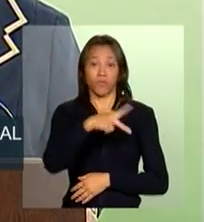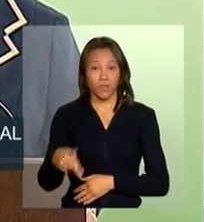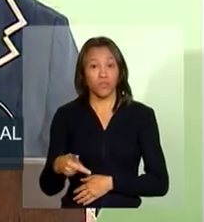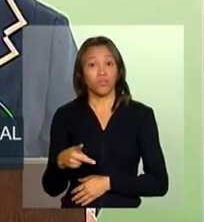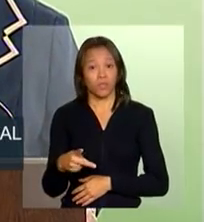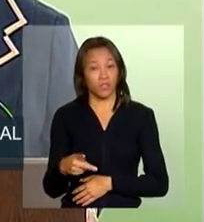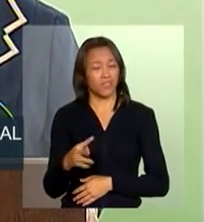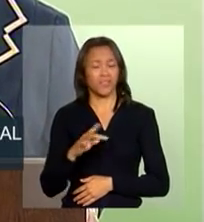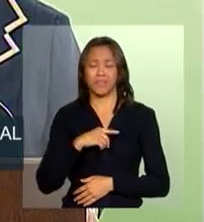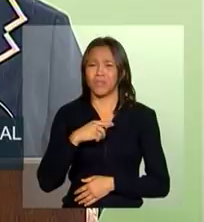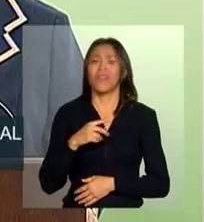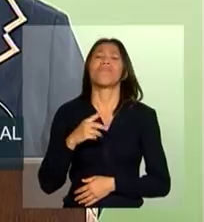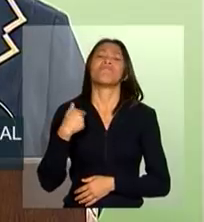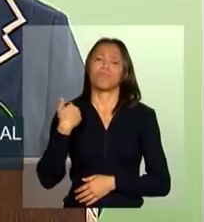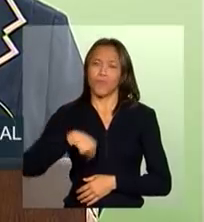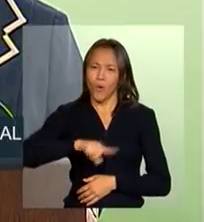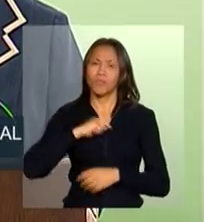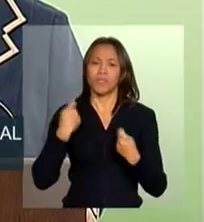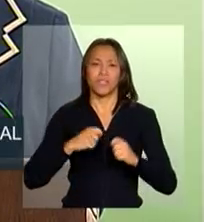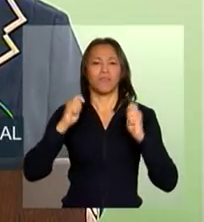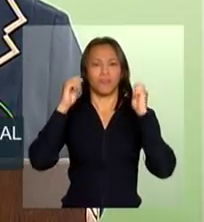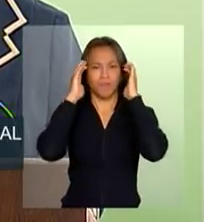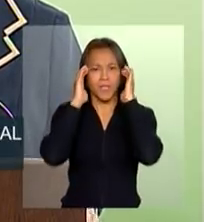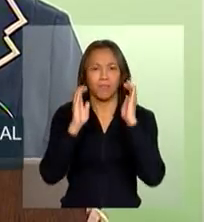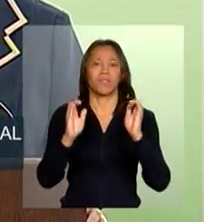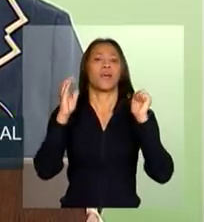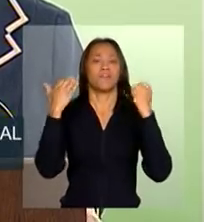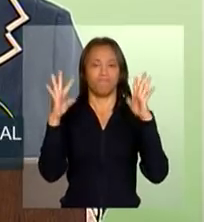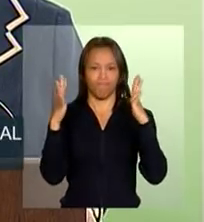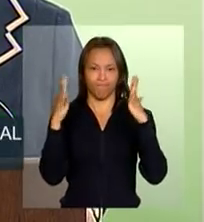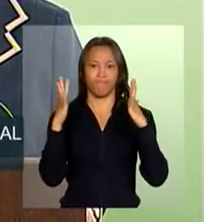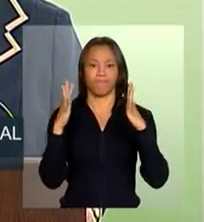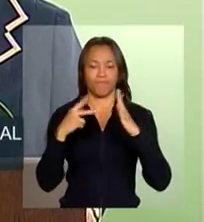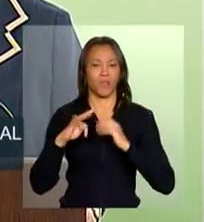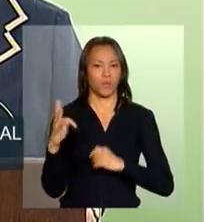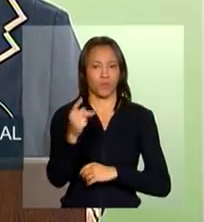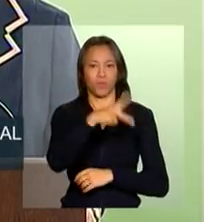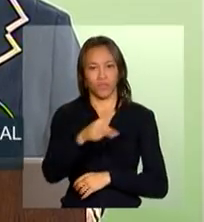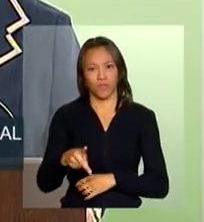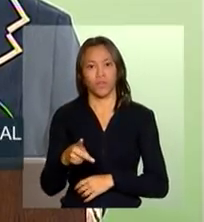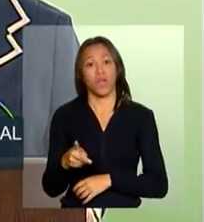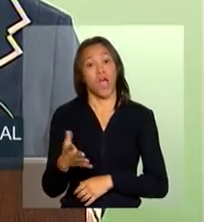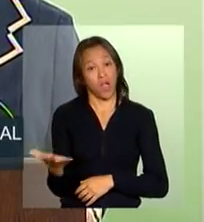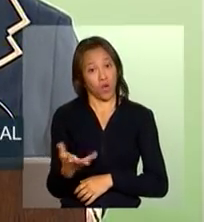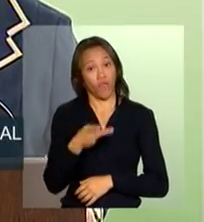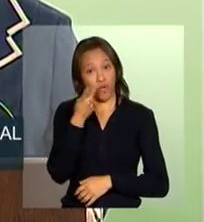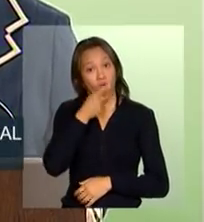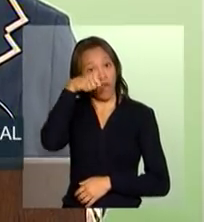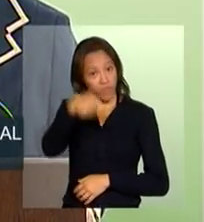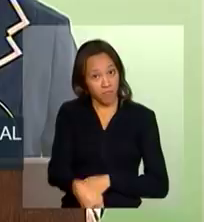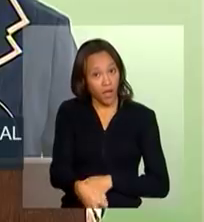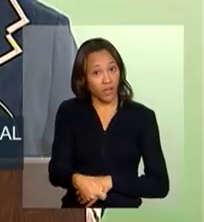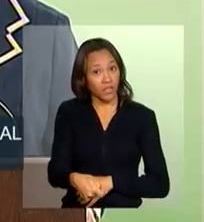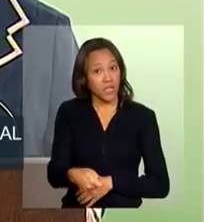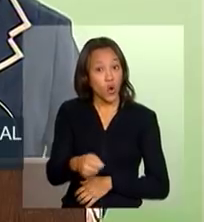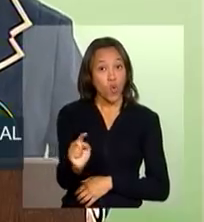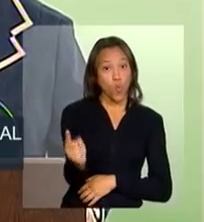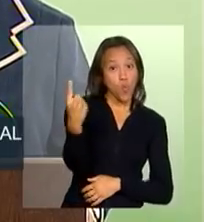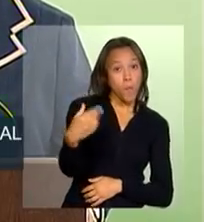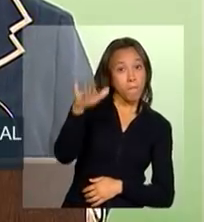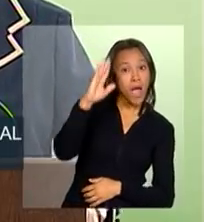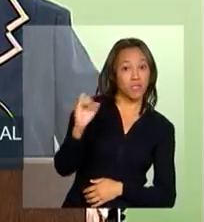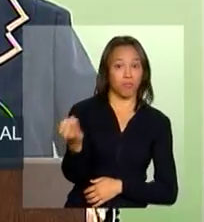dizer aqui, merecem o nosso reconhecimento e nossa valorização. Mas eu vou reafirmar, nenhum é mais